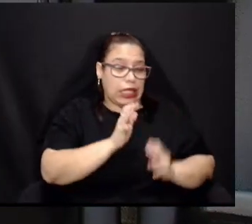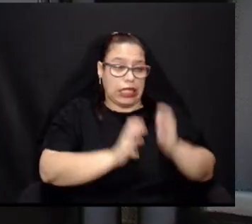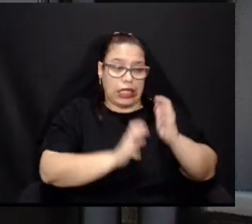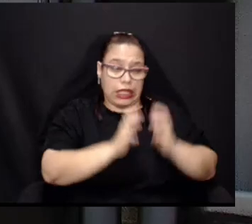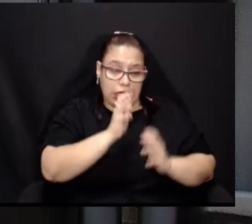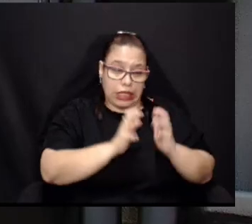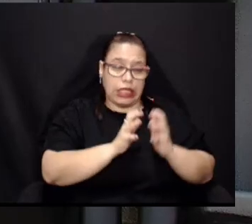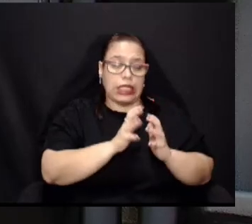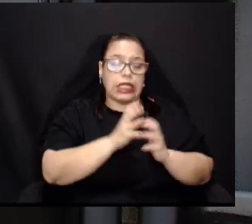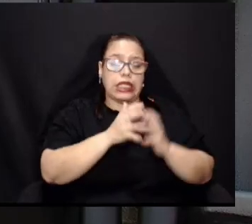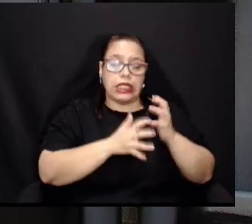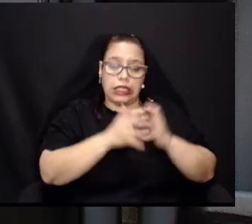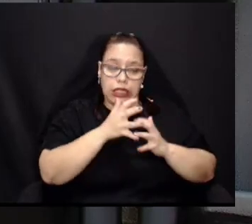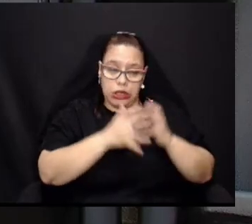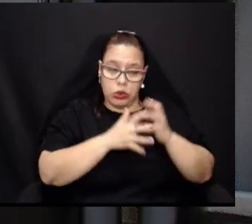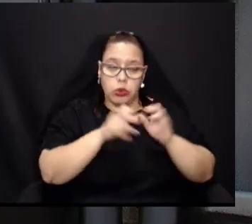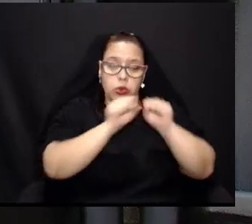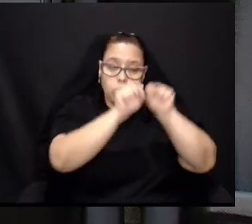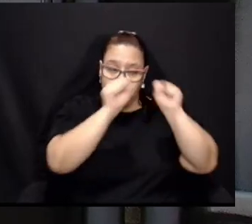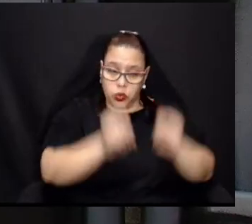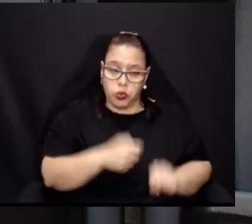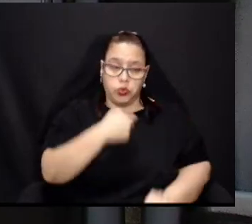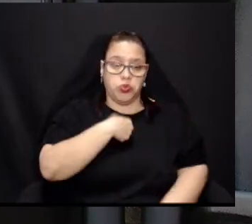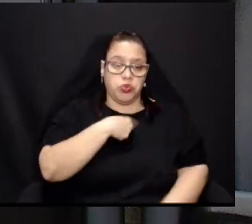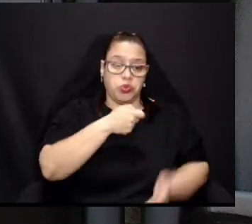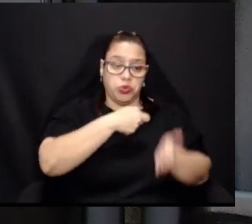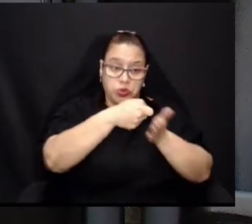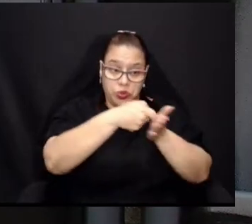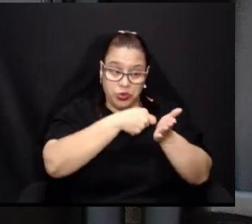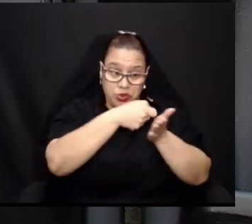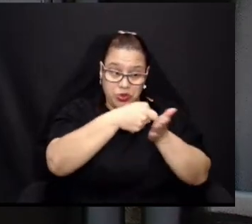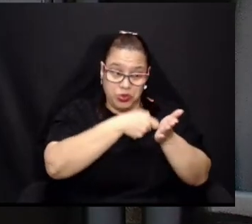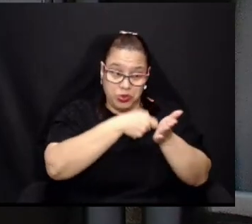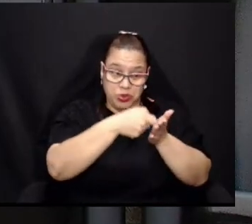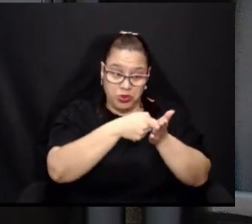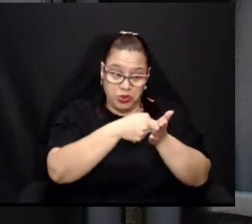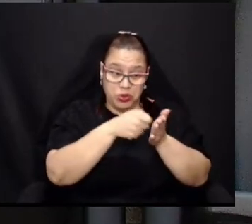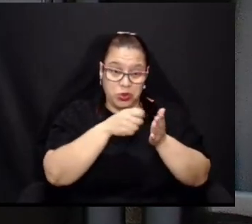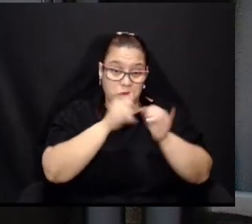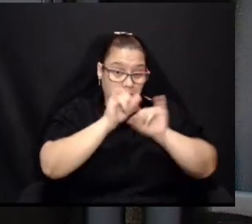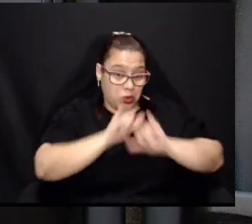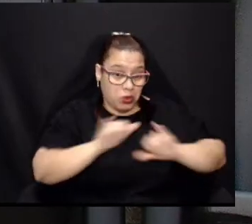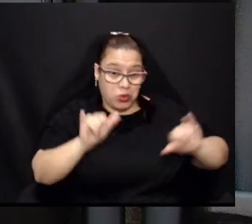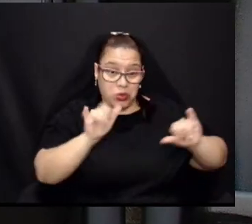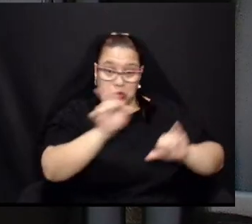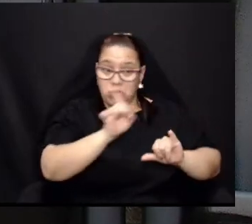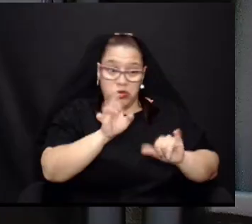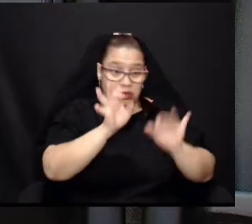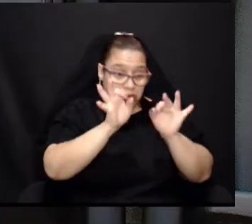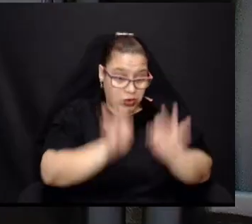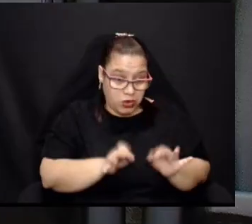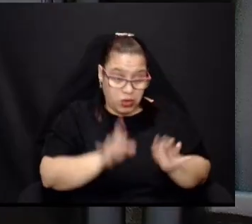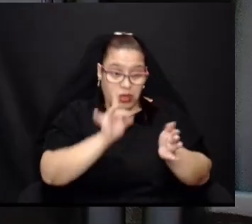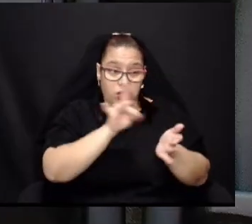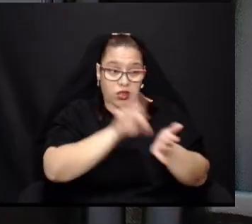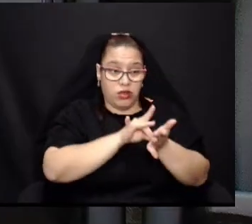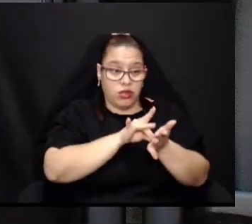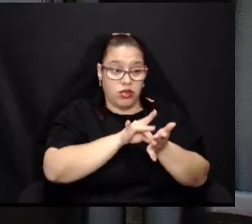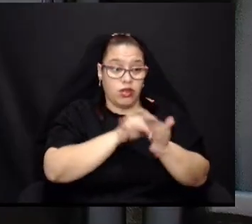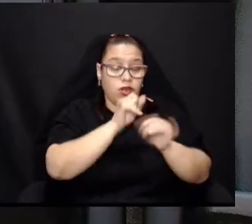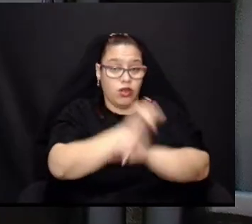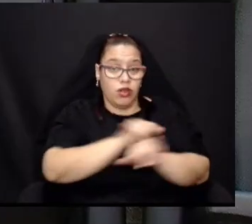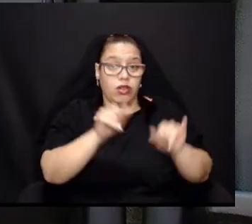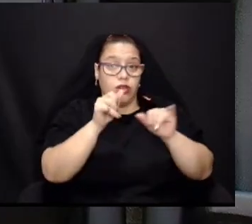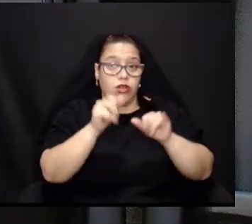eu escrever alguma coisa numa matéria que não é exatamente aquilo, eu vou divulgar para a imprensa, eu vou divulgar